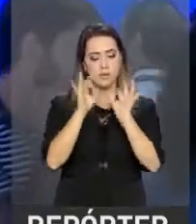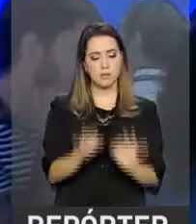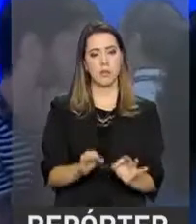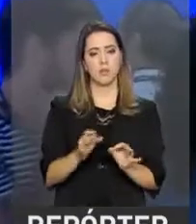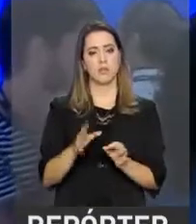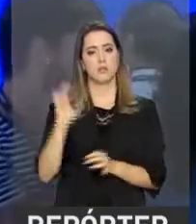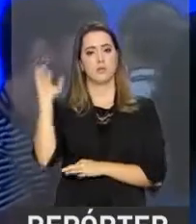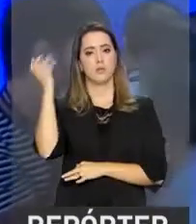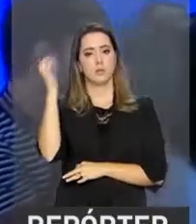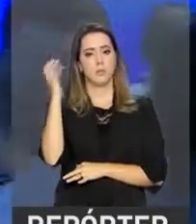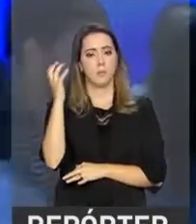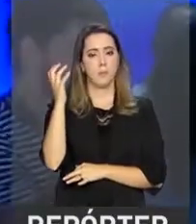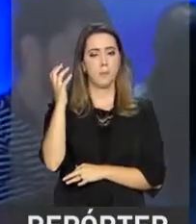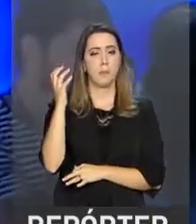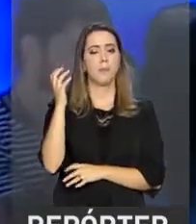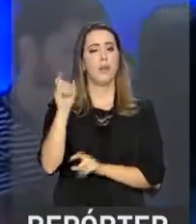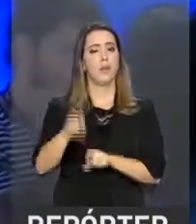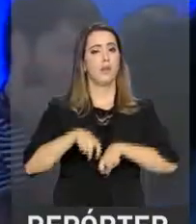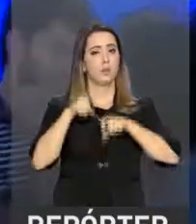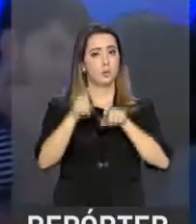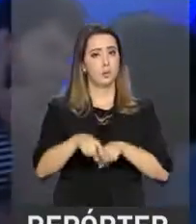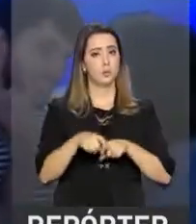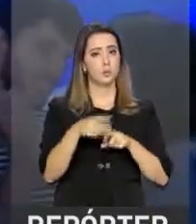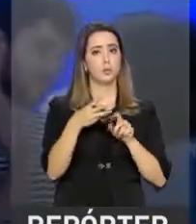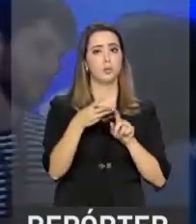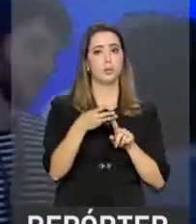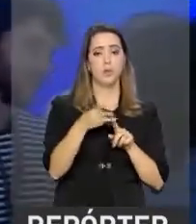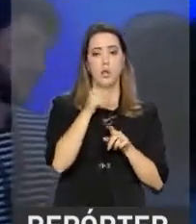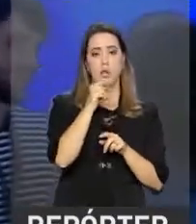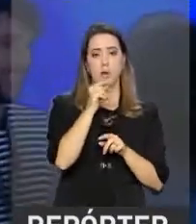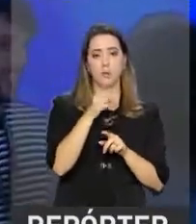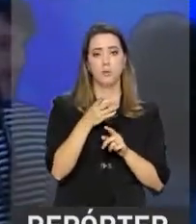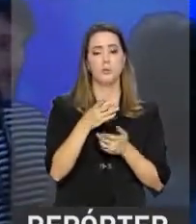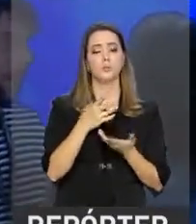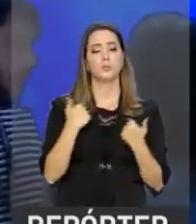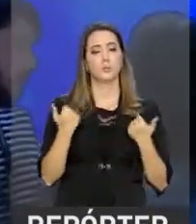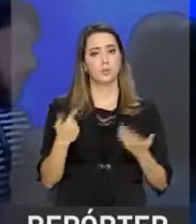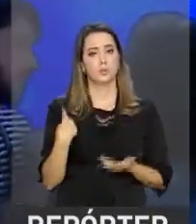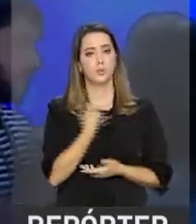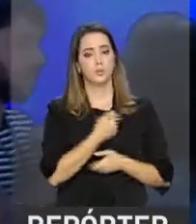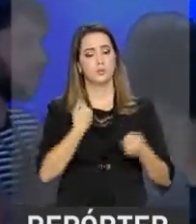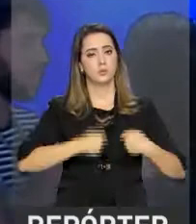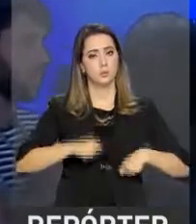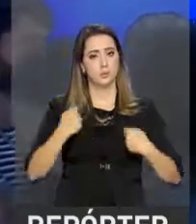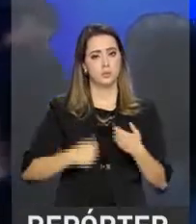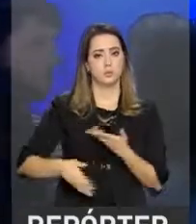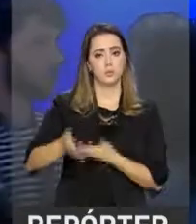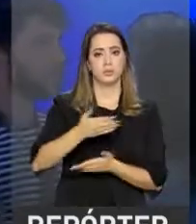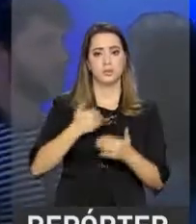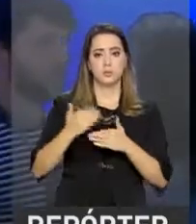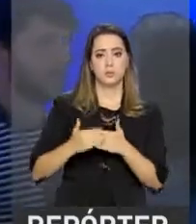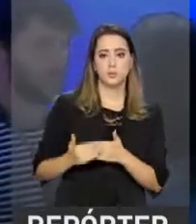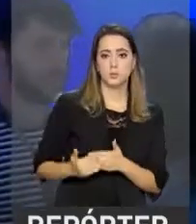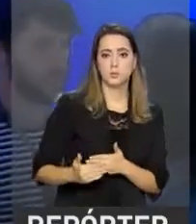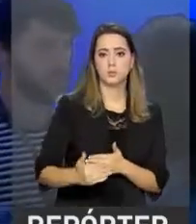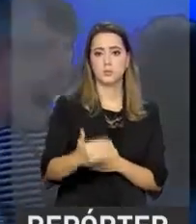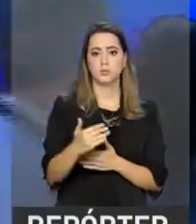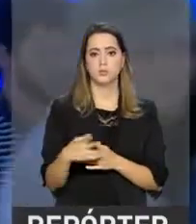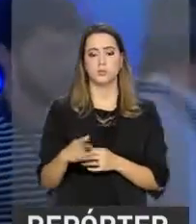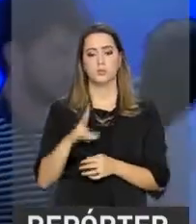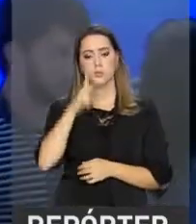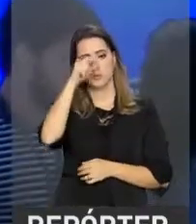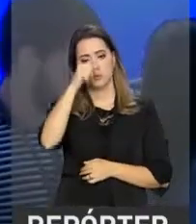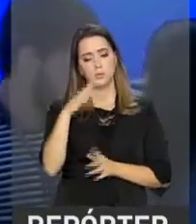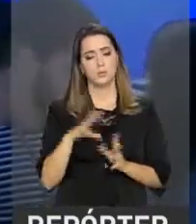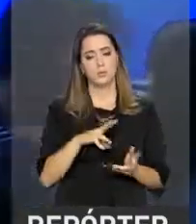entre a natureza, a agricultura, o recurso água. Então, nós precisamos, daqui para o futuro, fortalecer muito